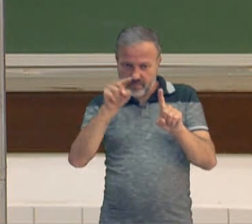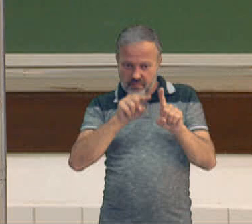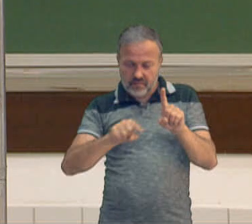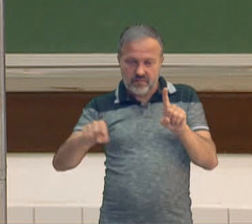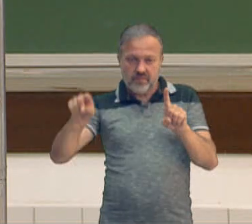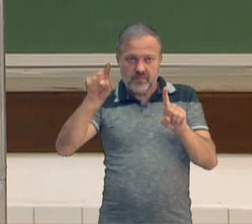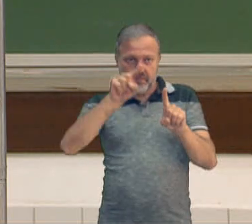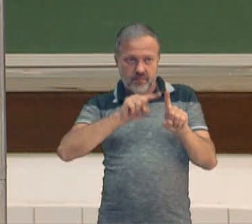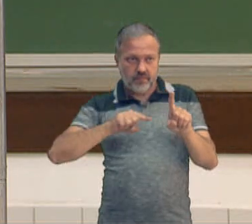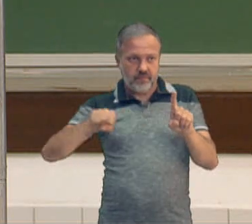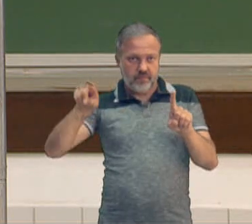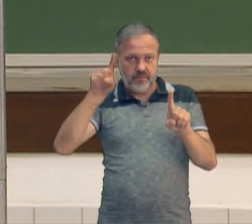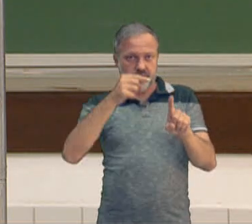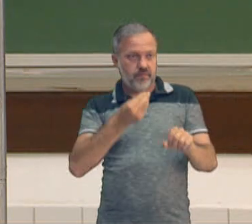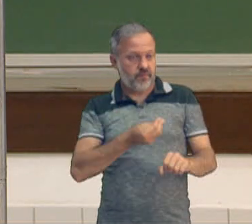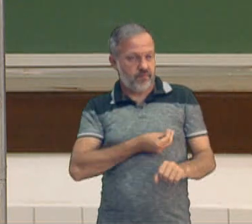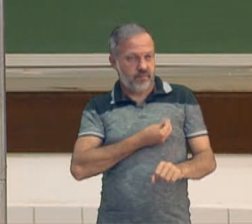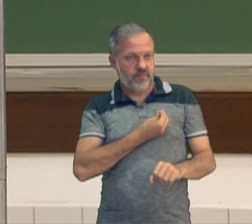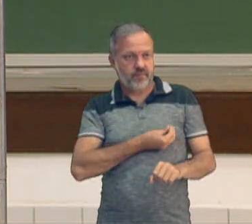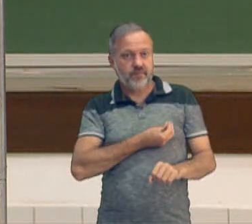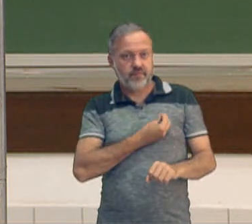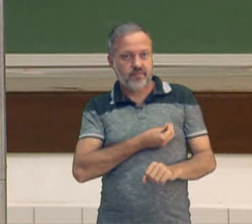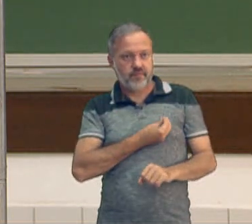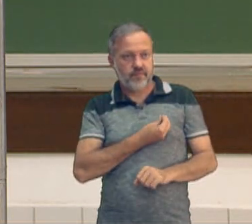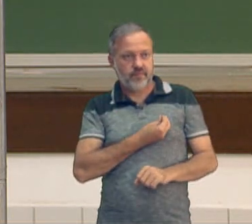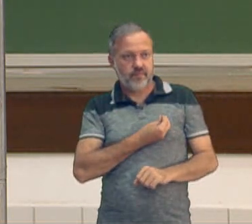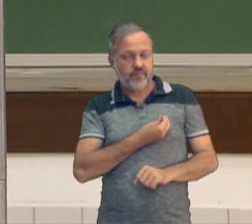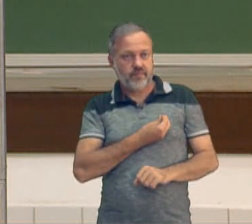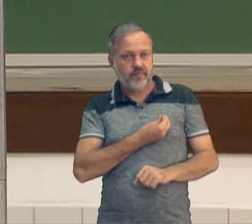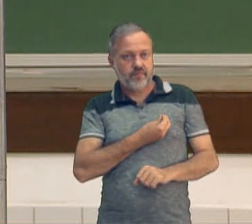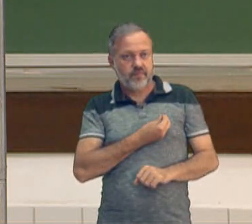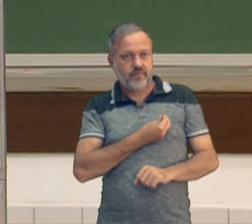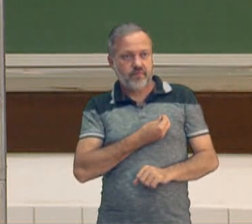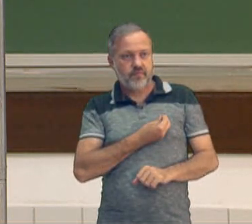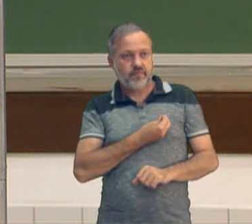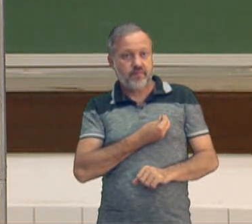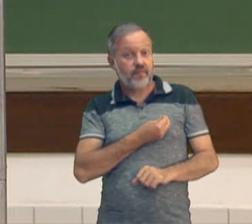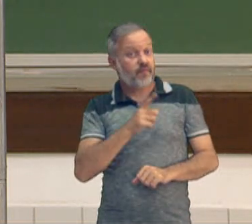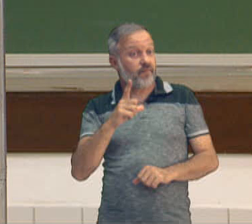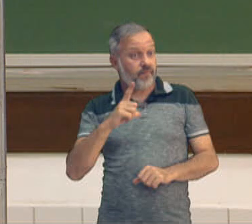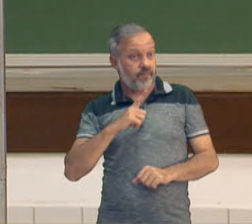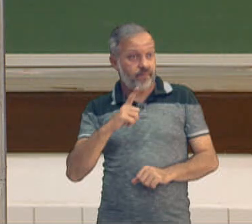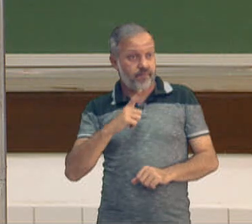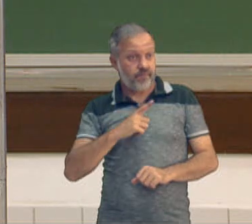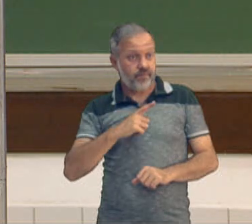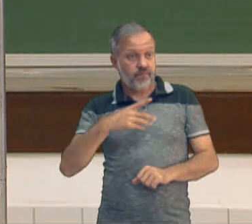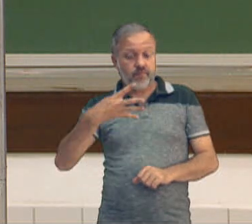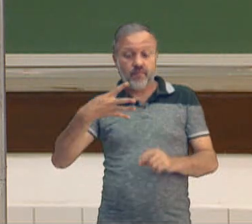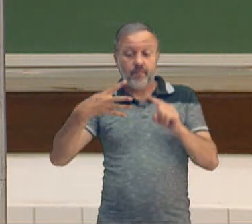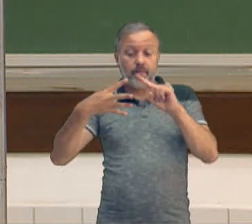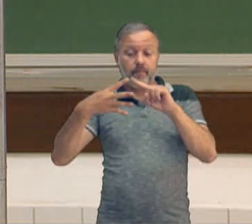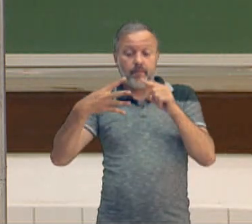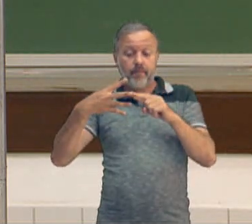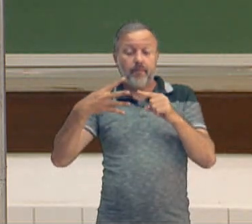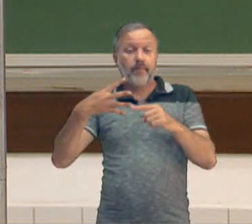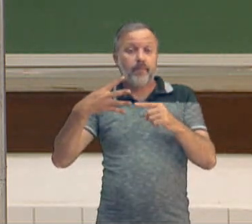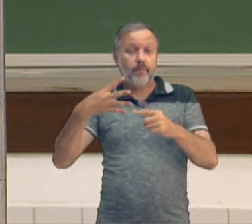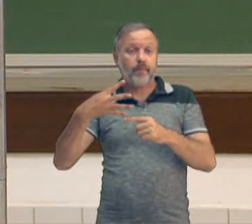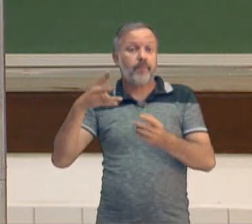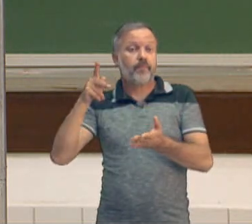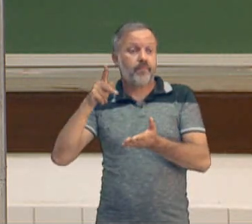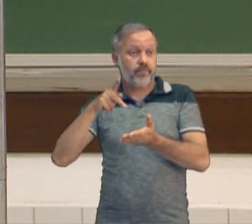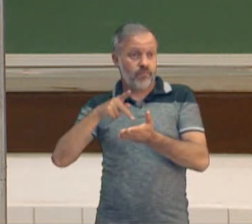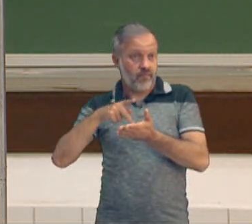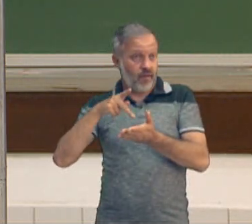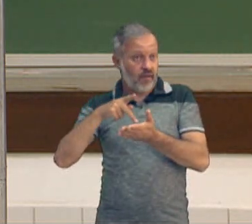os vários momentos em que nós repetimos essa existência, e ela traz aqui quatro nobres verdades. É o princípio